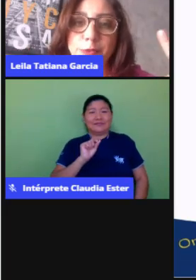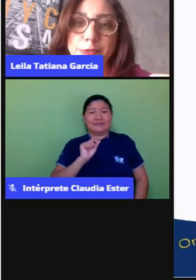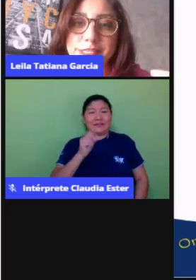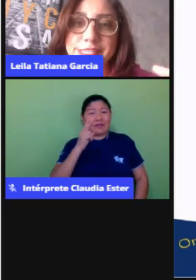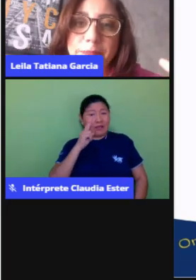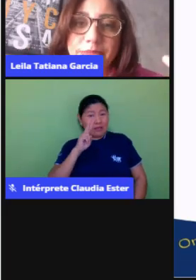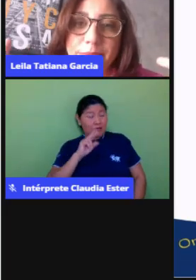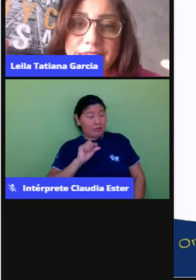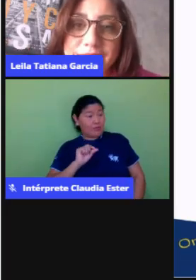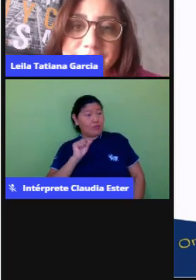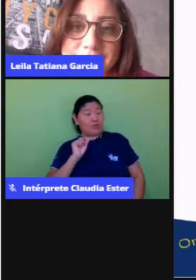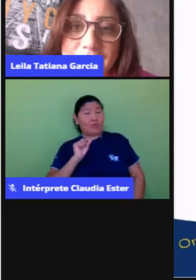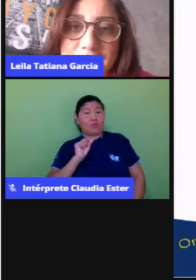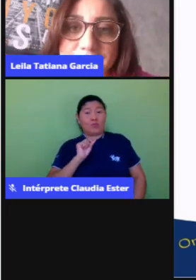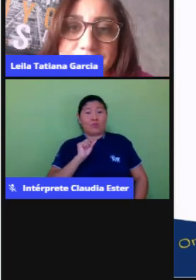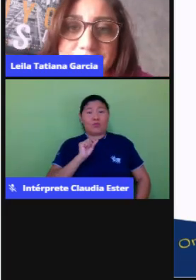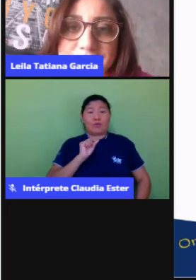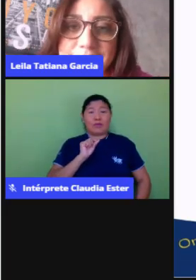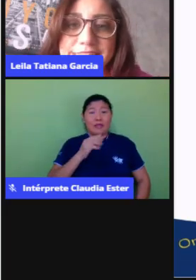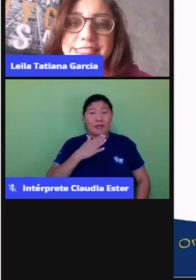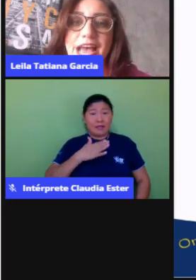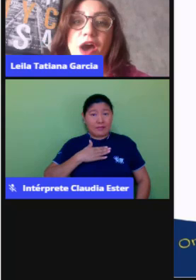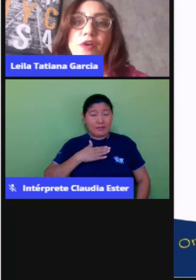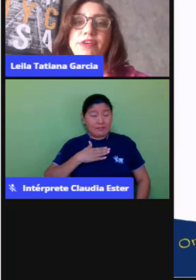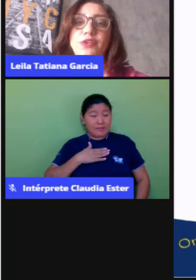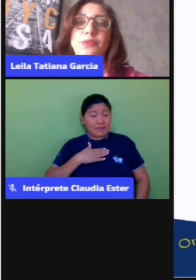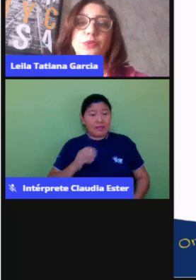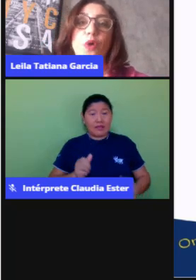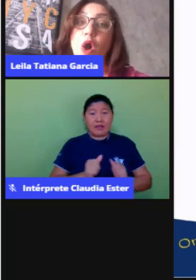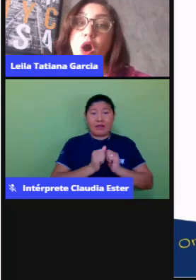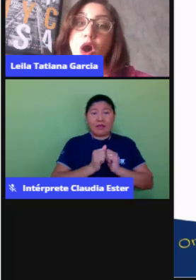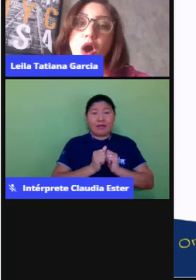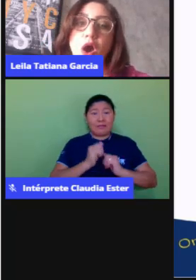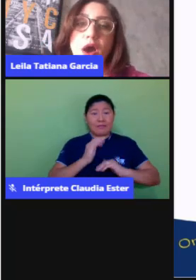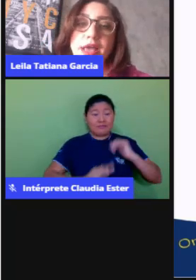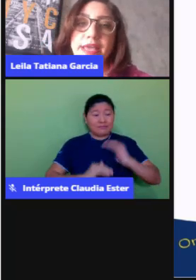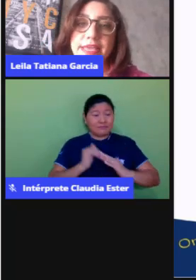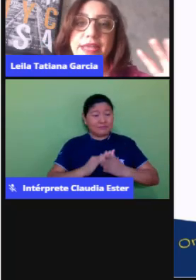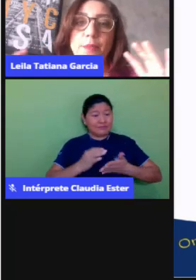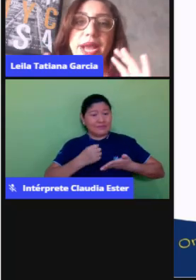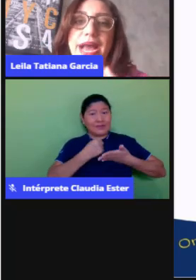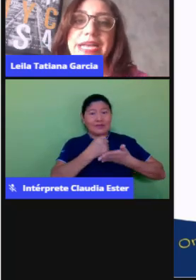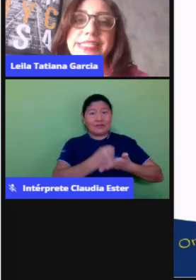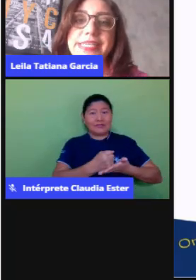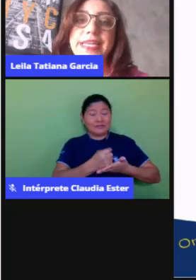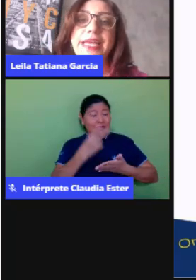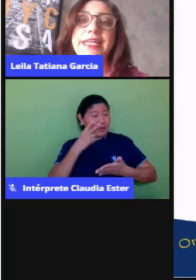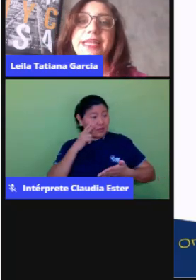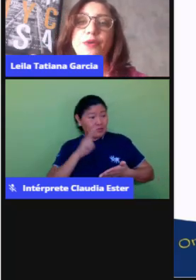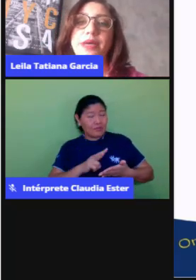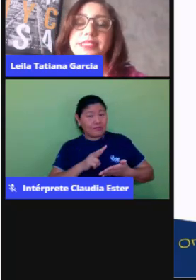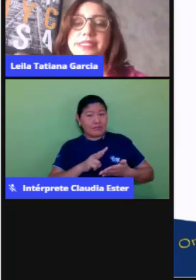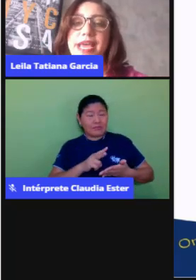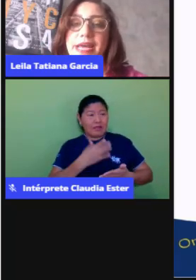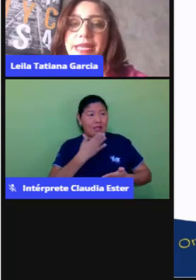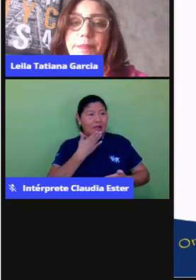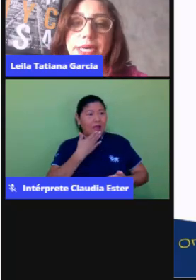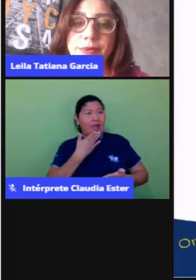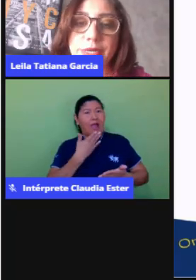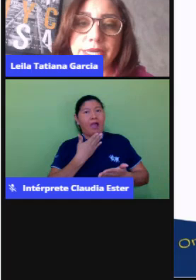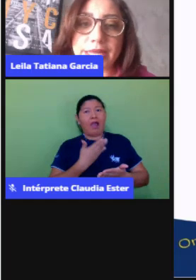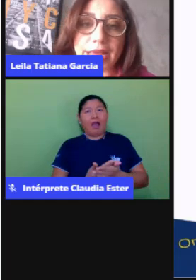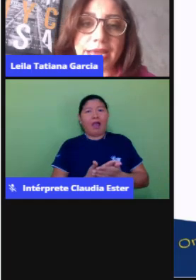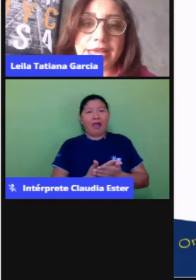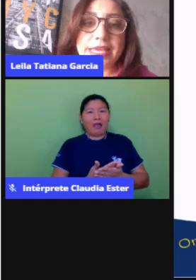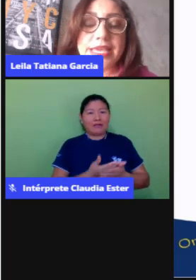Ocus Octopus, minha assistente está sã e salva, e todo mundo, e tem uma caixa ali, ele está com uma serra